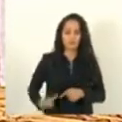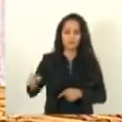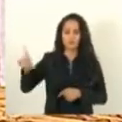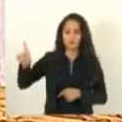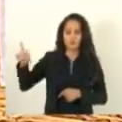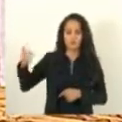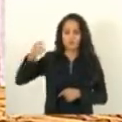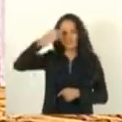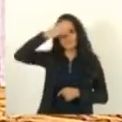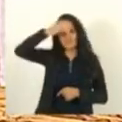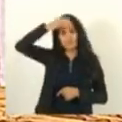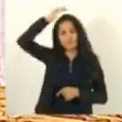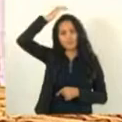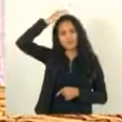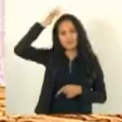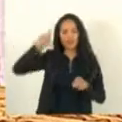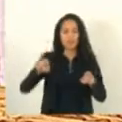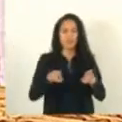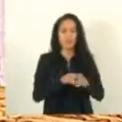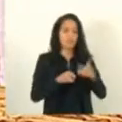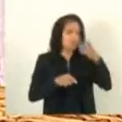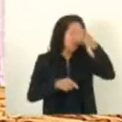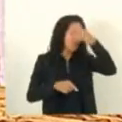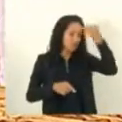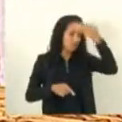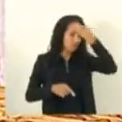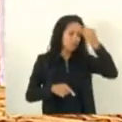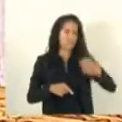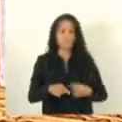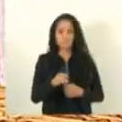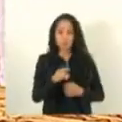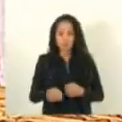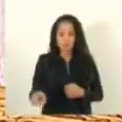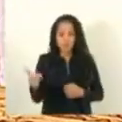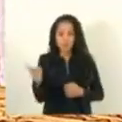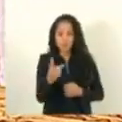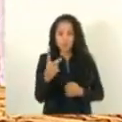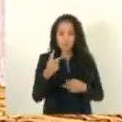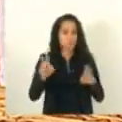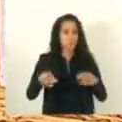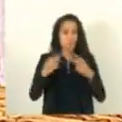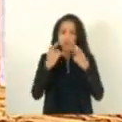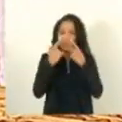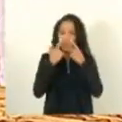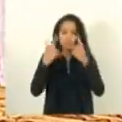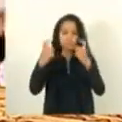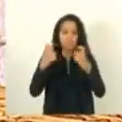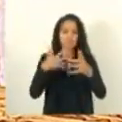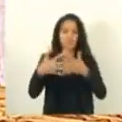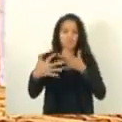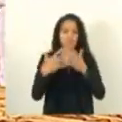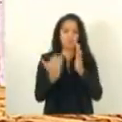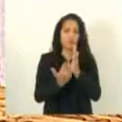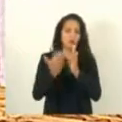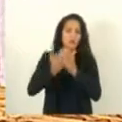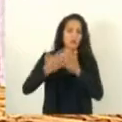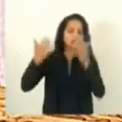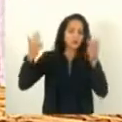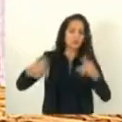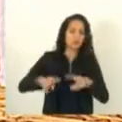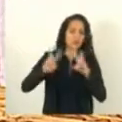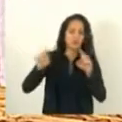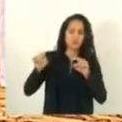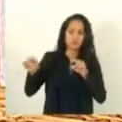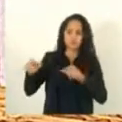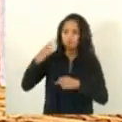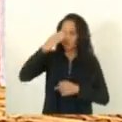governo Casagrande nenhum interesse em aumentar a transparência, a clareza a respeito dessas questões. Muito obrigado, deputado Marcelo.